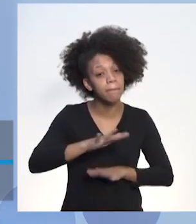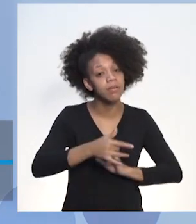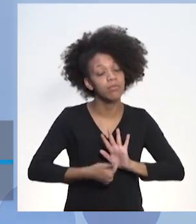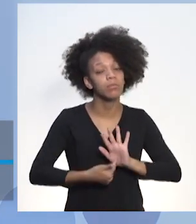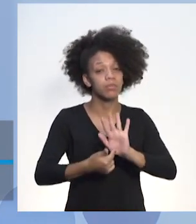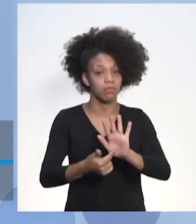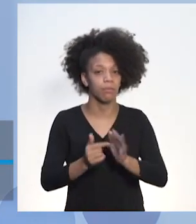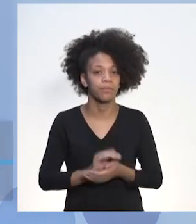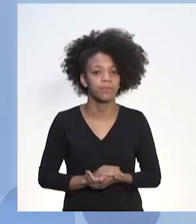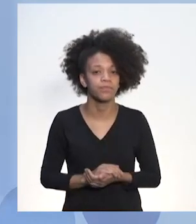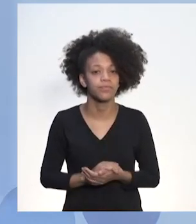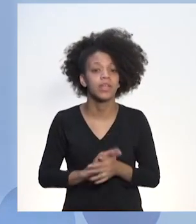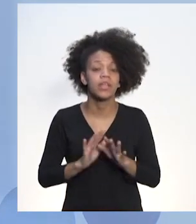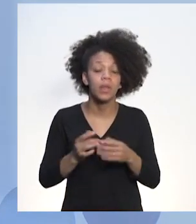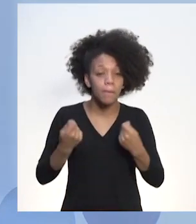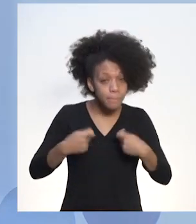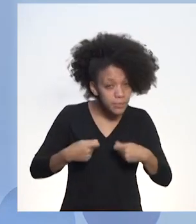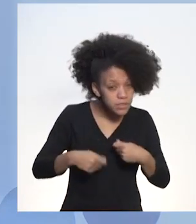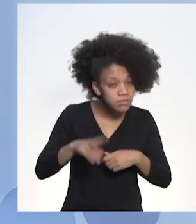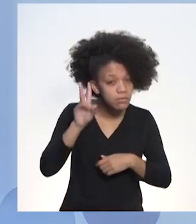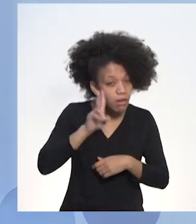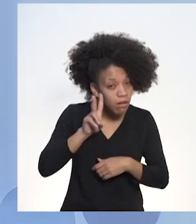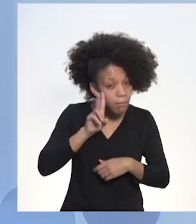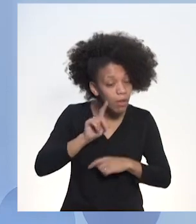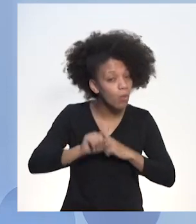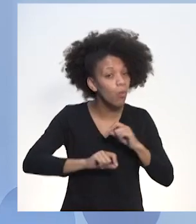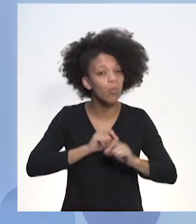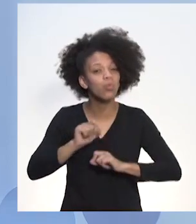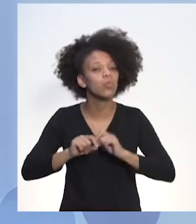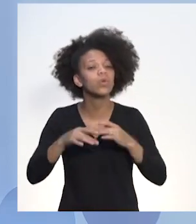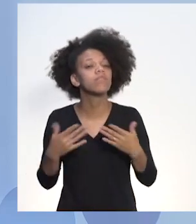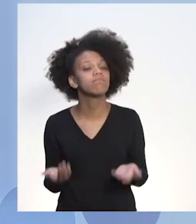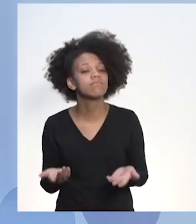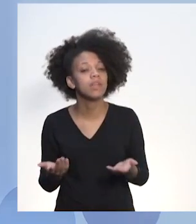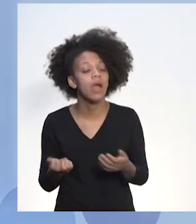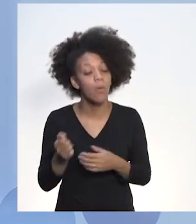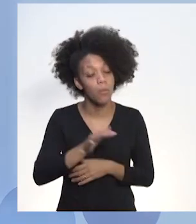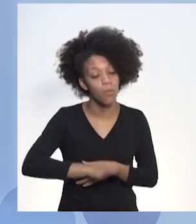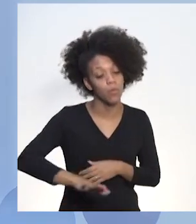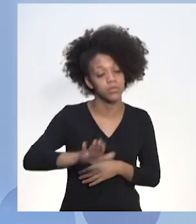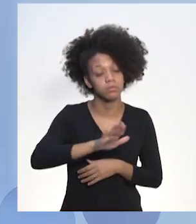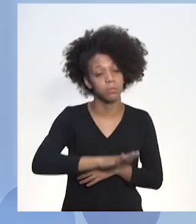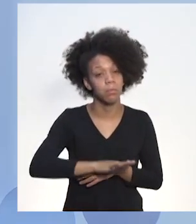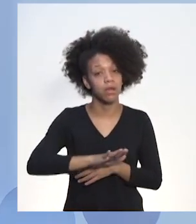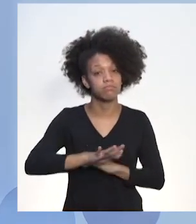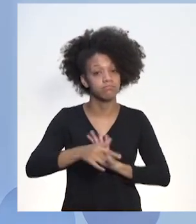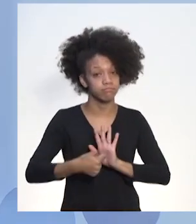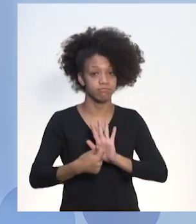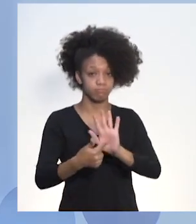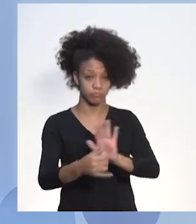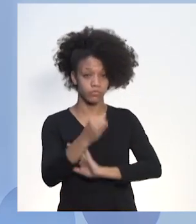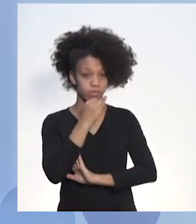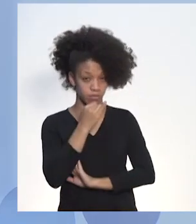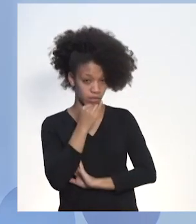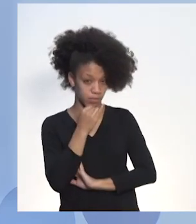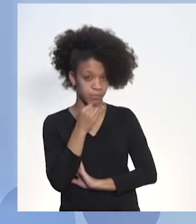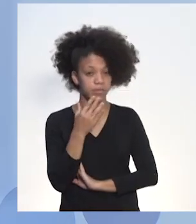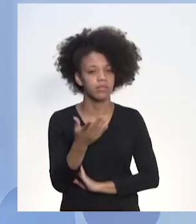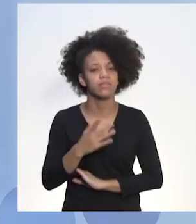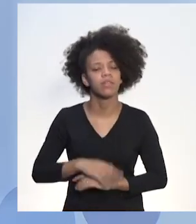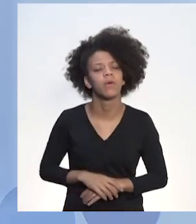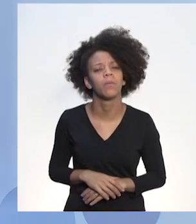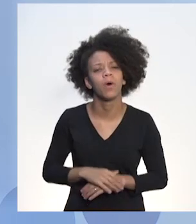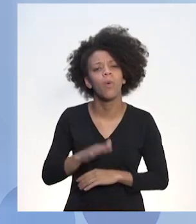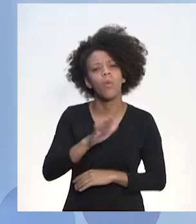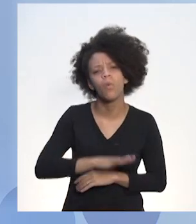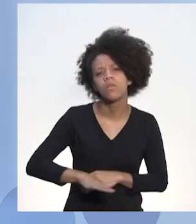amostral. Então, a gente tem que primeiro lembrar o que é um espaço amostral, tá bom? Então, o